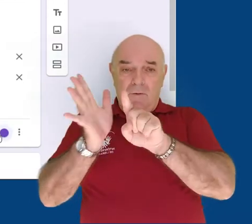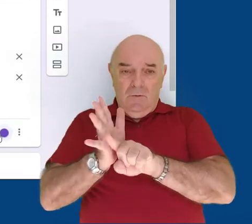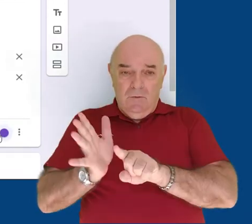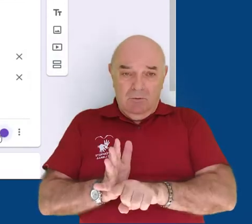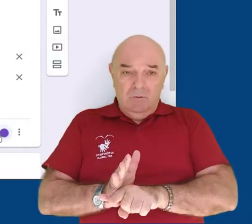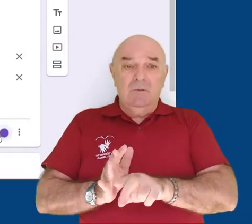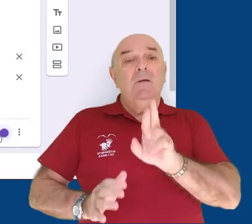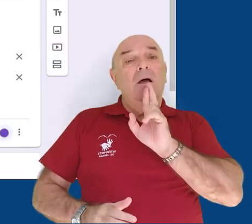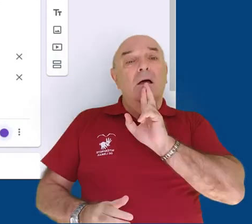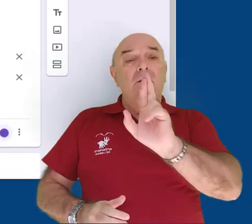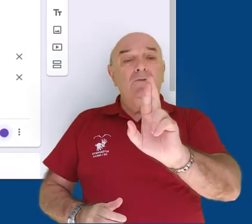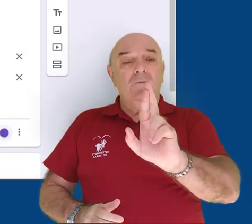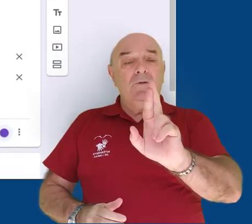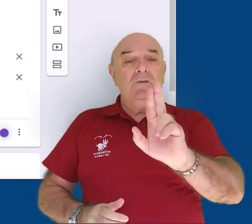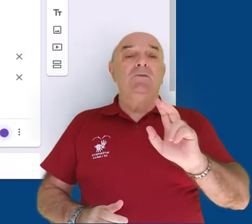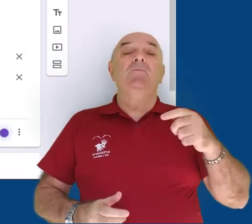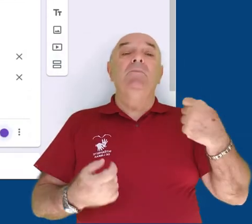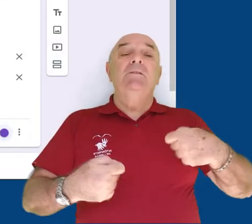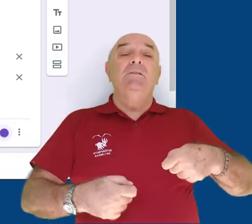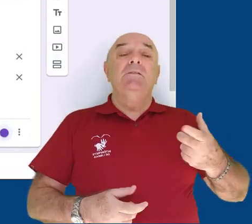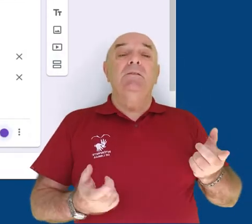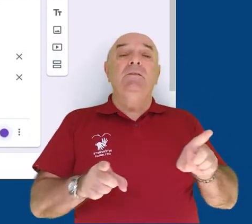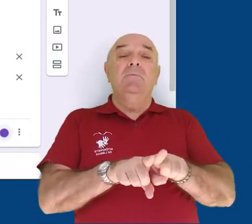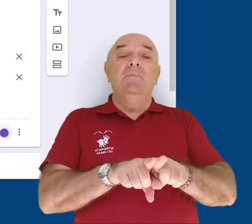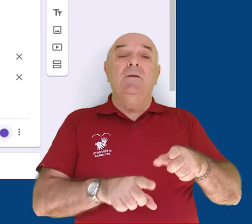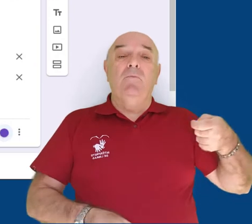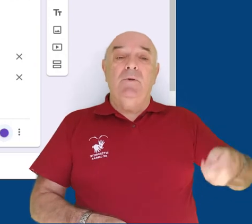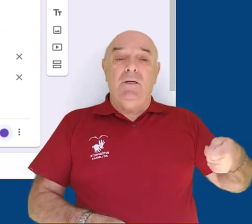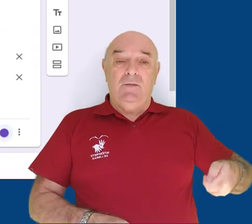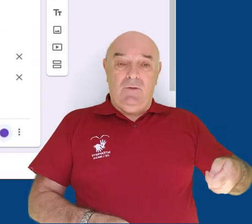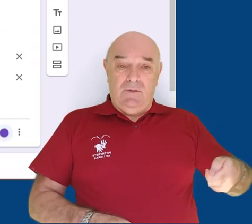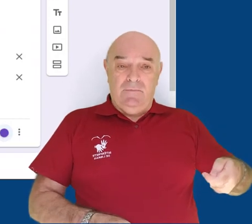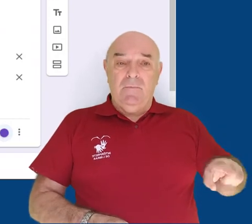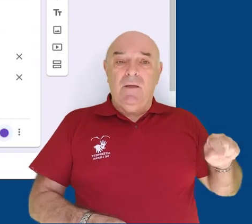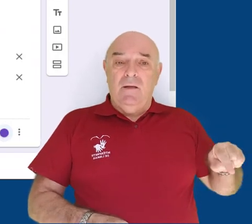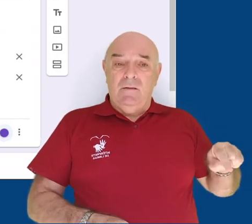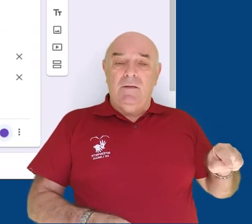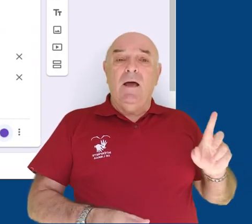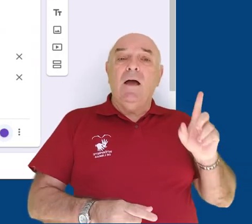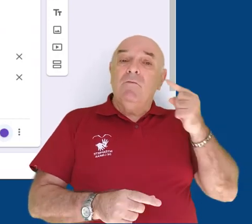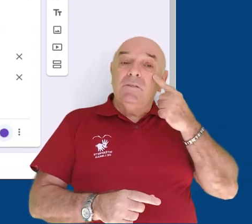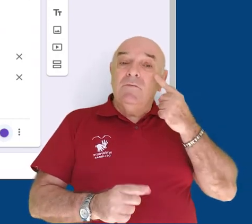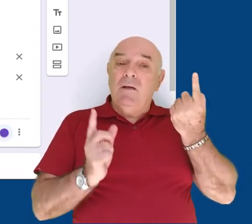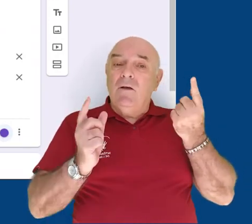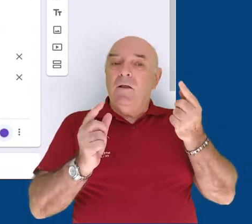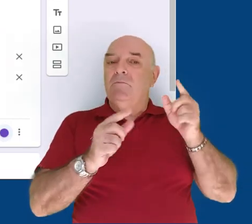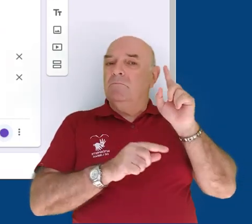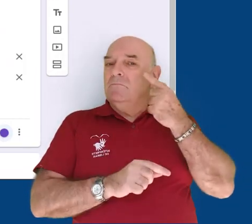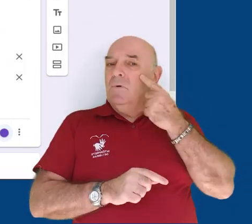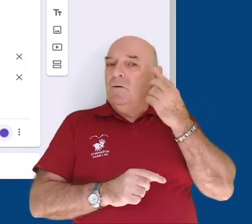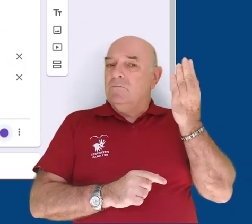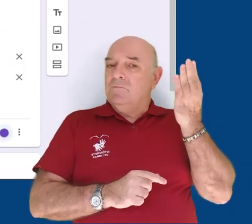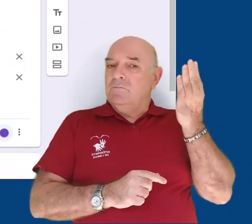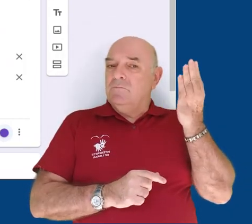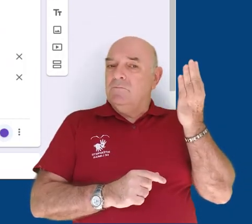testes avaliativos é importantíssimo que as questões sejam obrigatórias para que ninguém Poli questões e não tenhamos problema ou importarmos as nossas